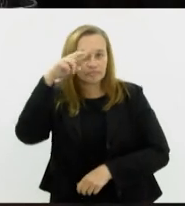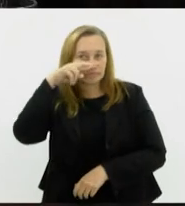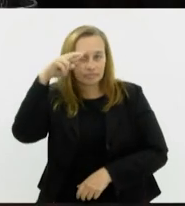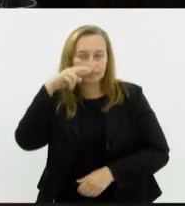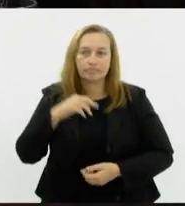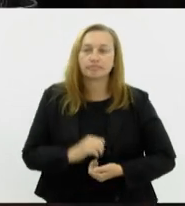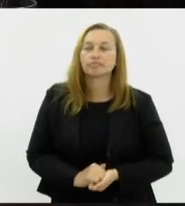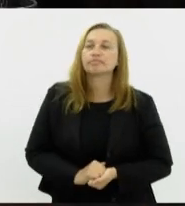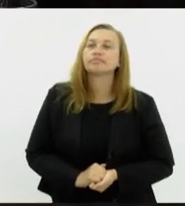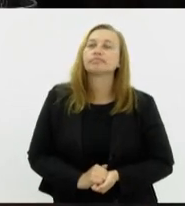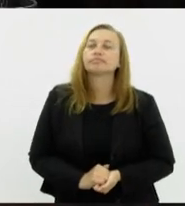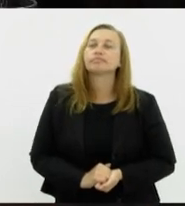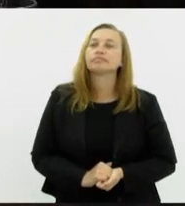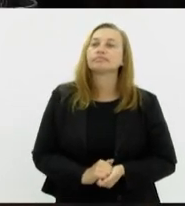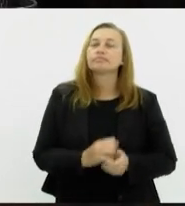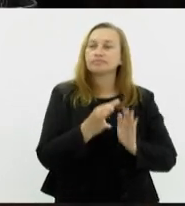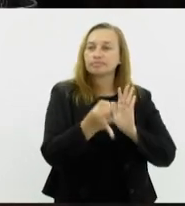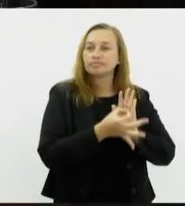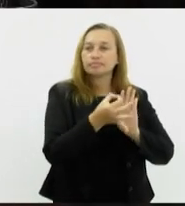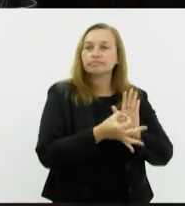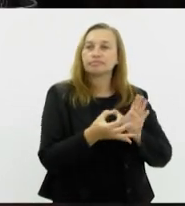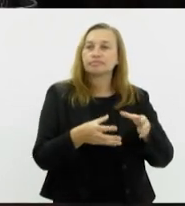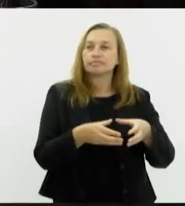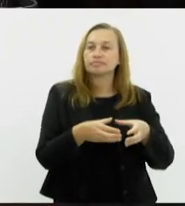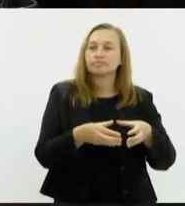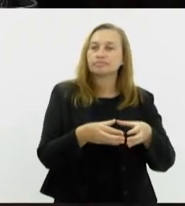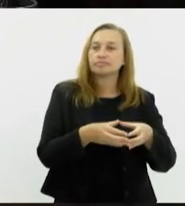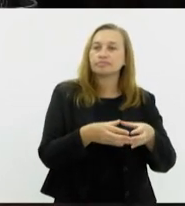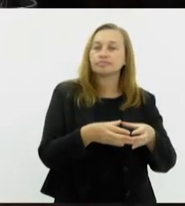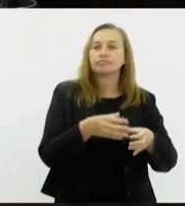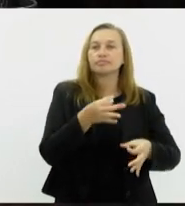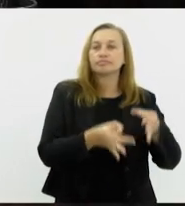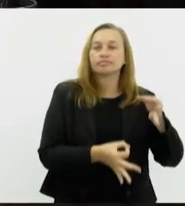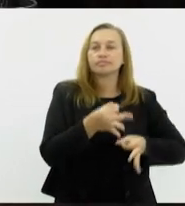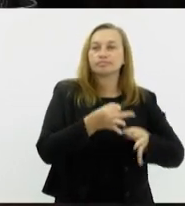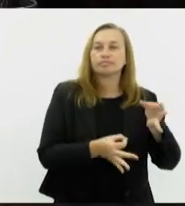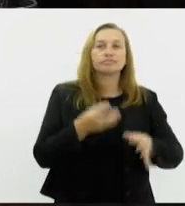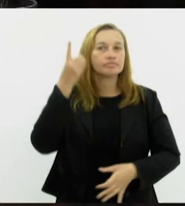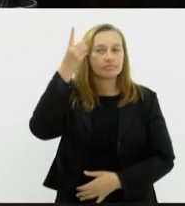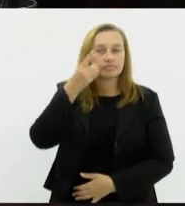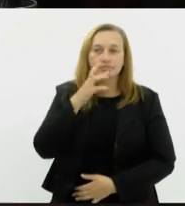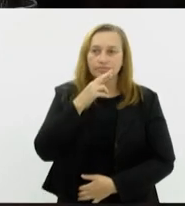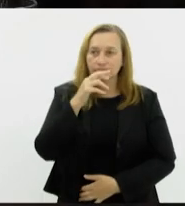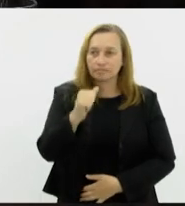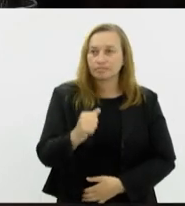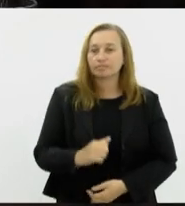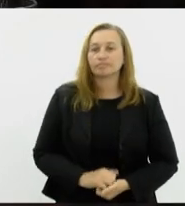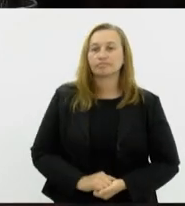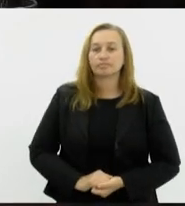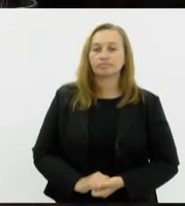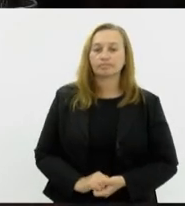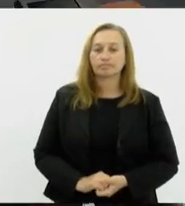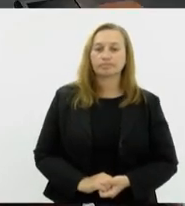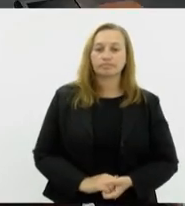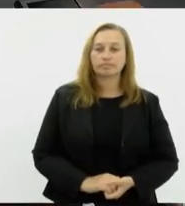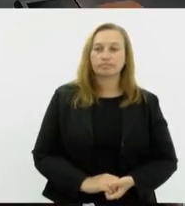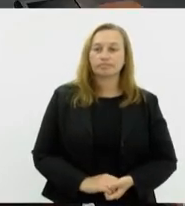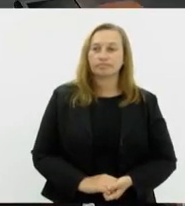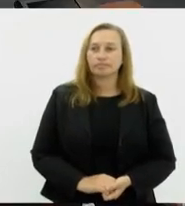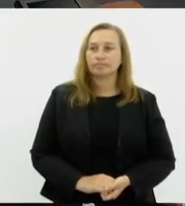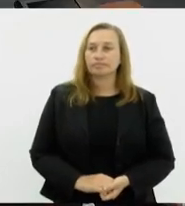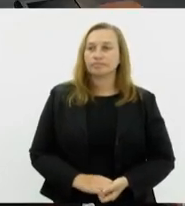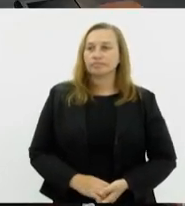e Controle. Para emitir parecer pela Comissão de Constituição e Justiça, deputado Rodrigo Amorim.